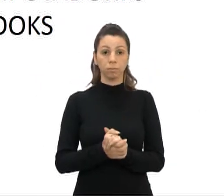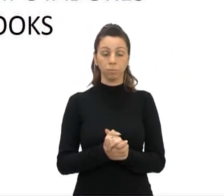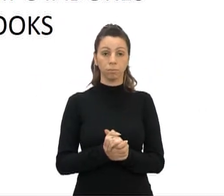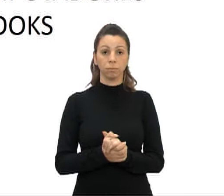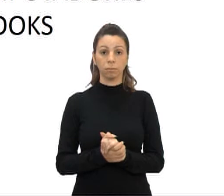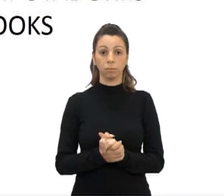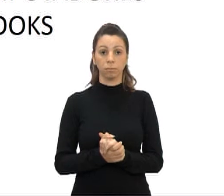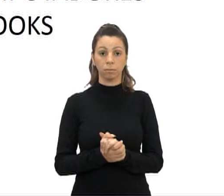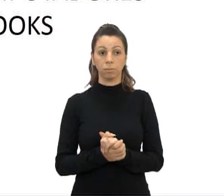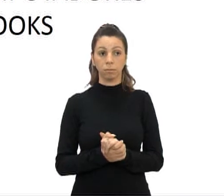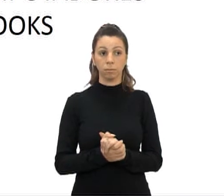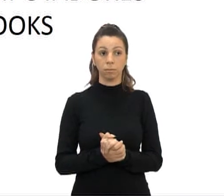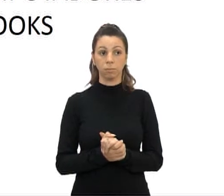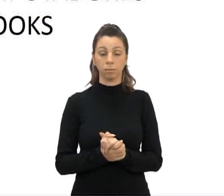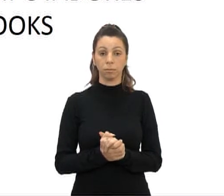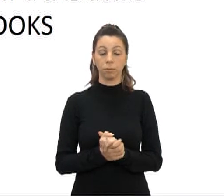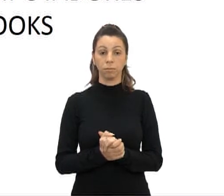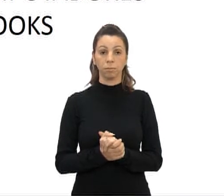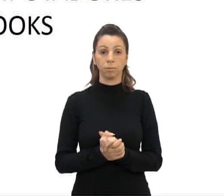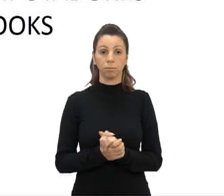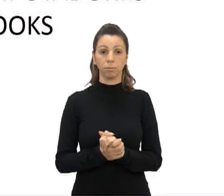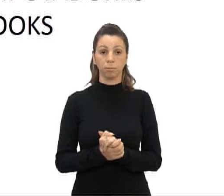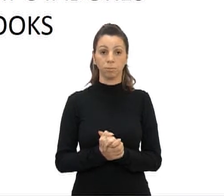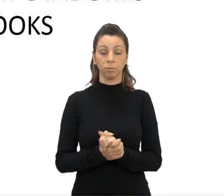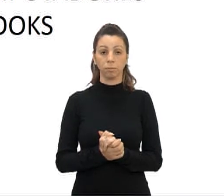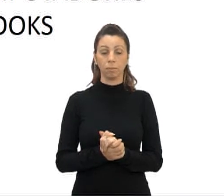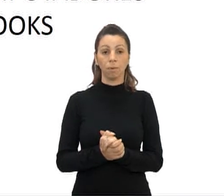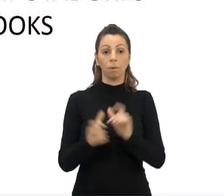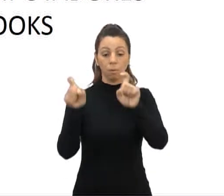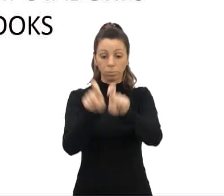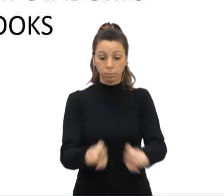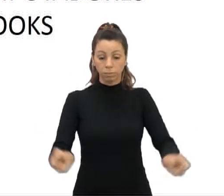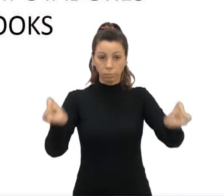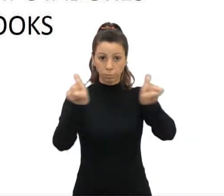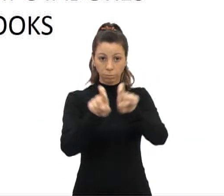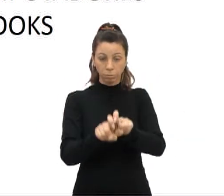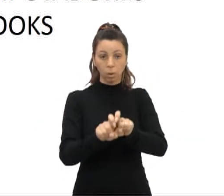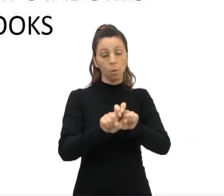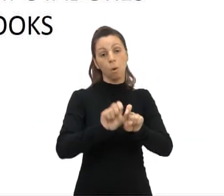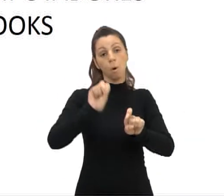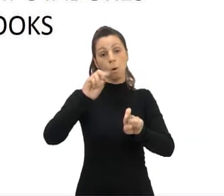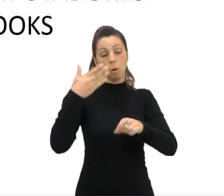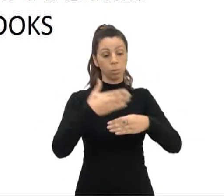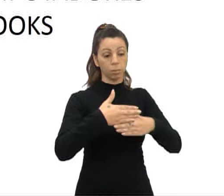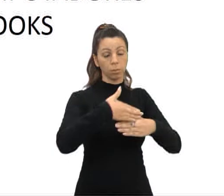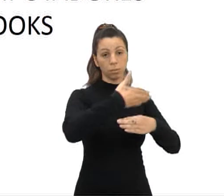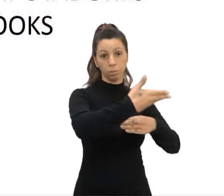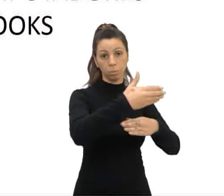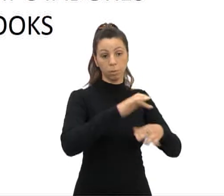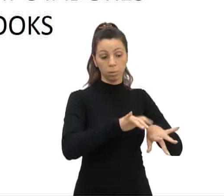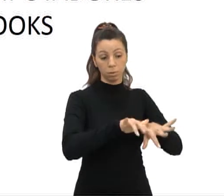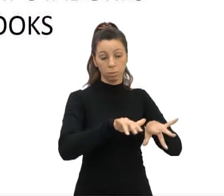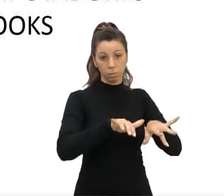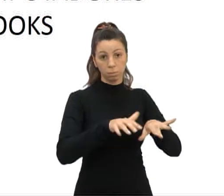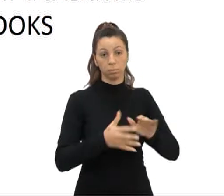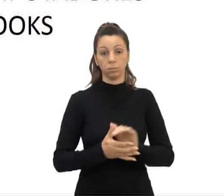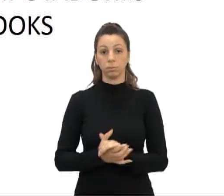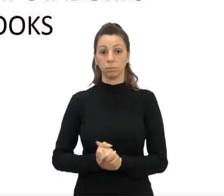móvel. Ordenadores, computadores, ou notebooks, portáteis, notebooks